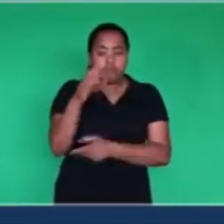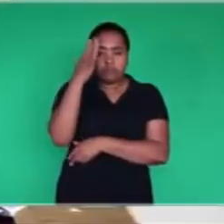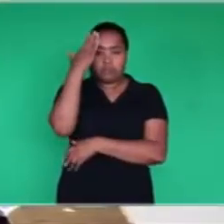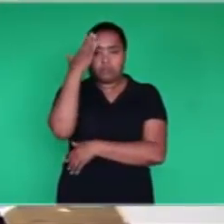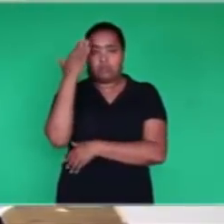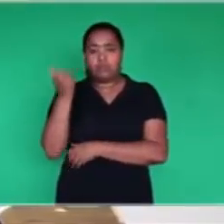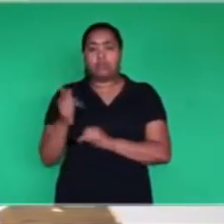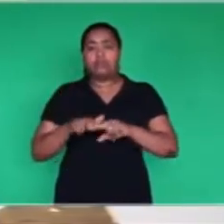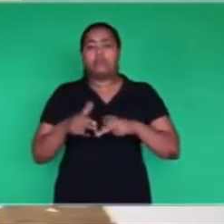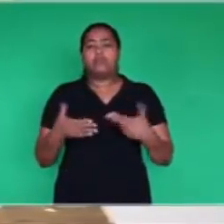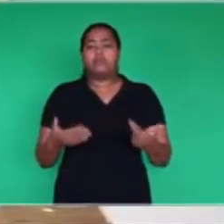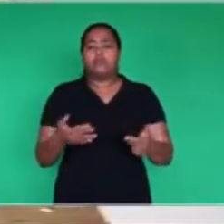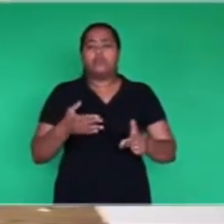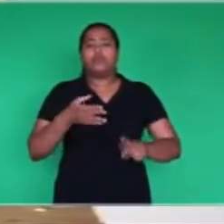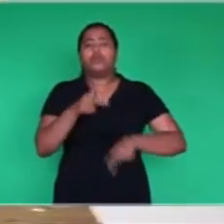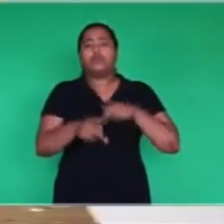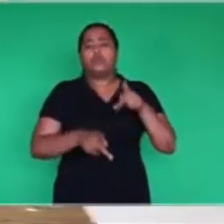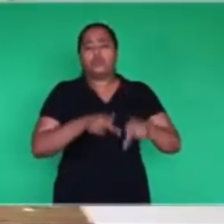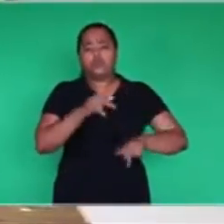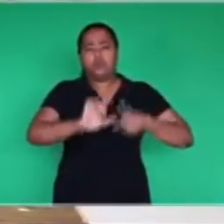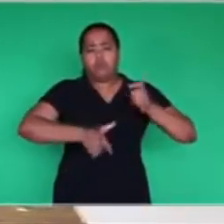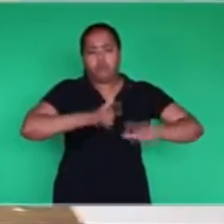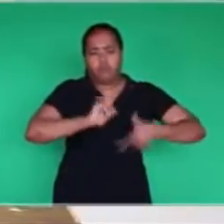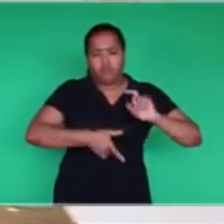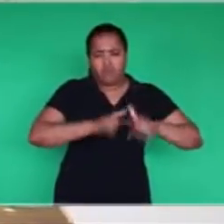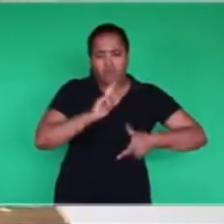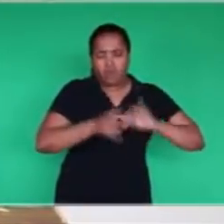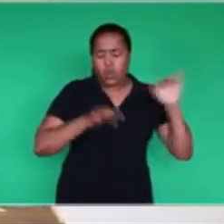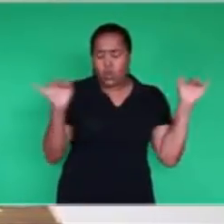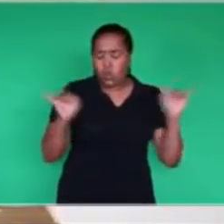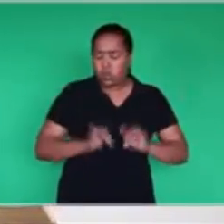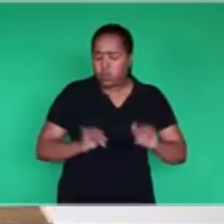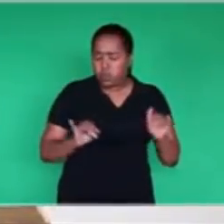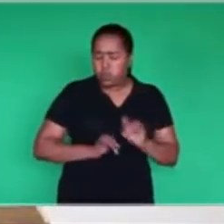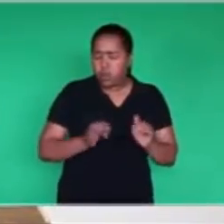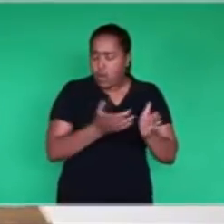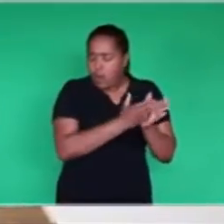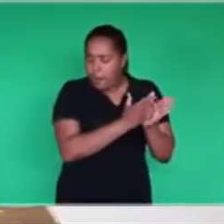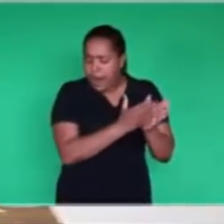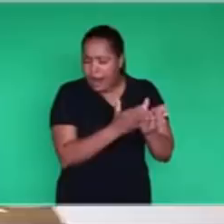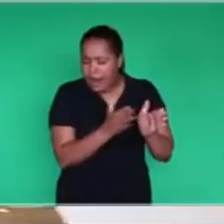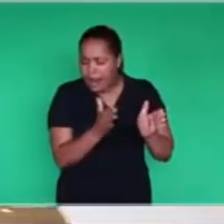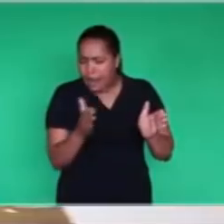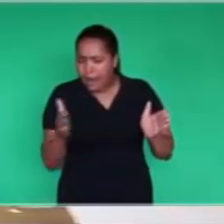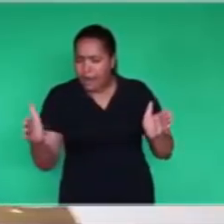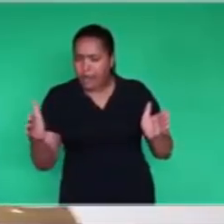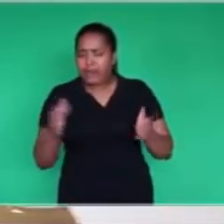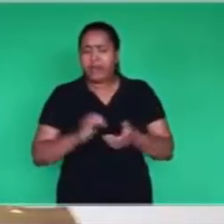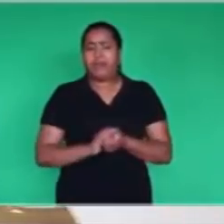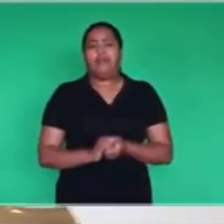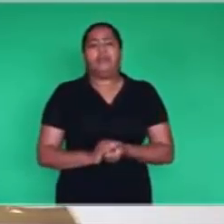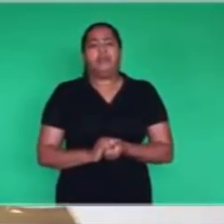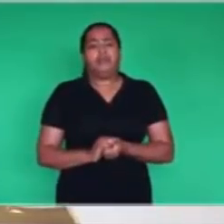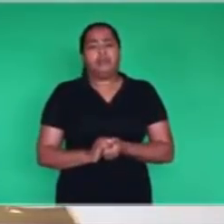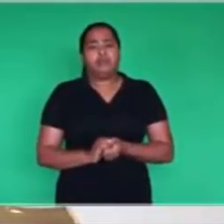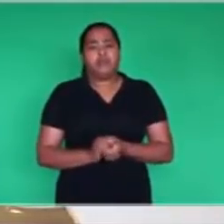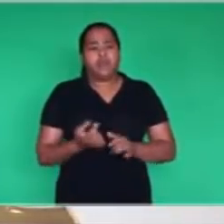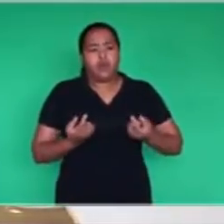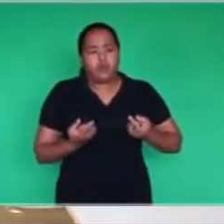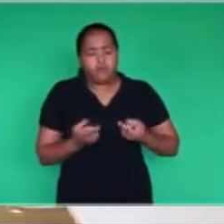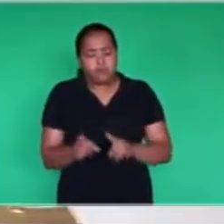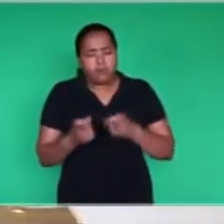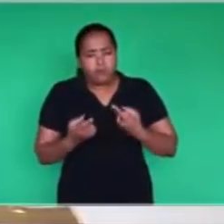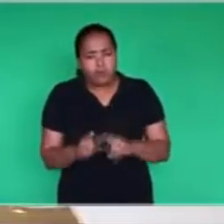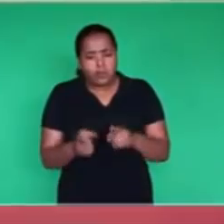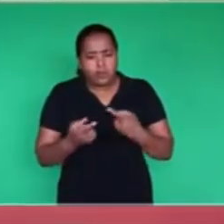que Israel sofreu tudo que tem sofrido até aqui. 6 milhões de mortos. Vamos lá, só isso não, e perseguição no mundo inteiro.